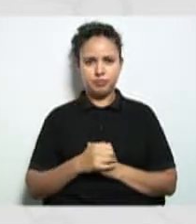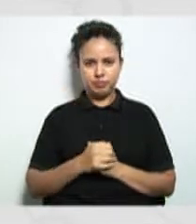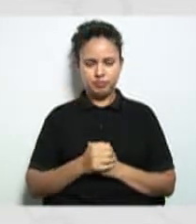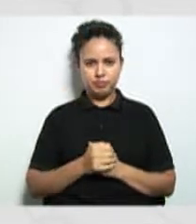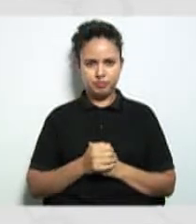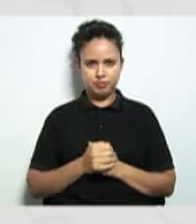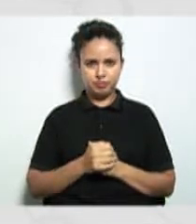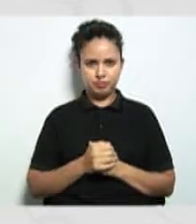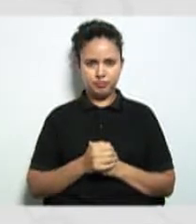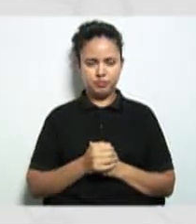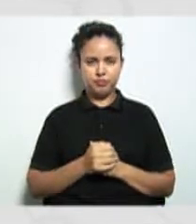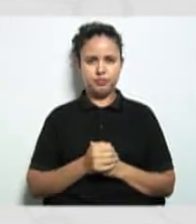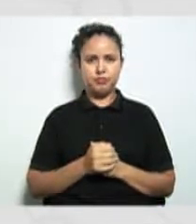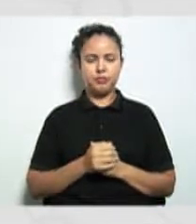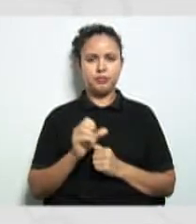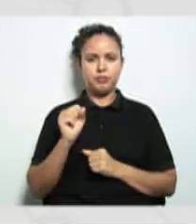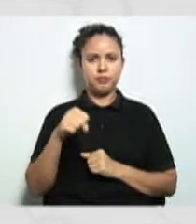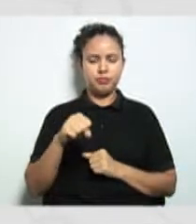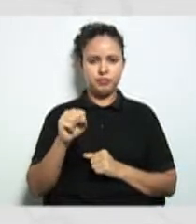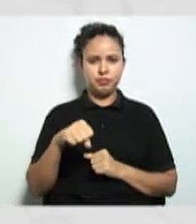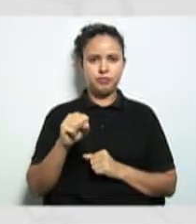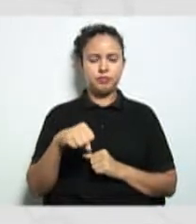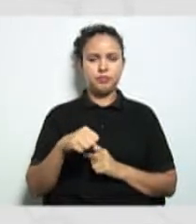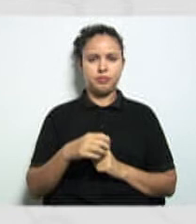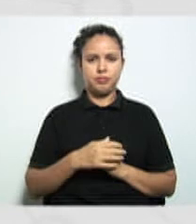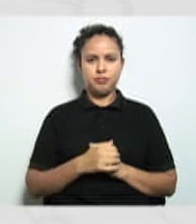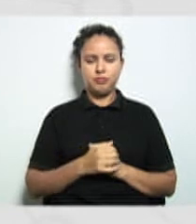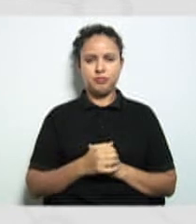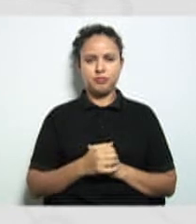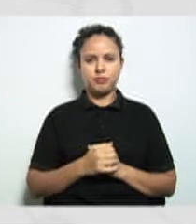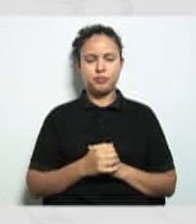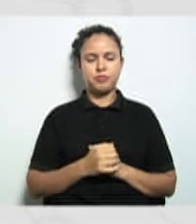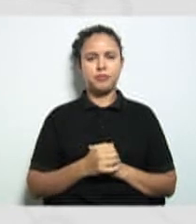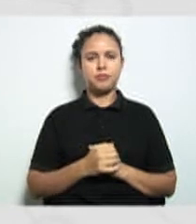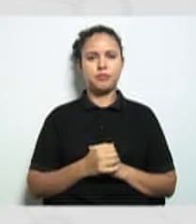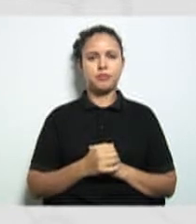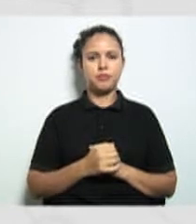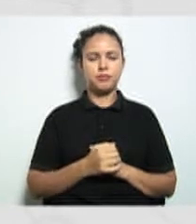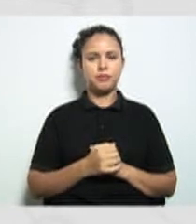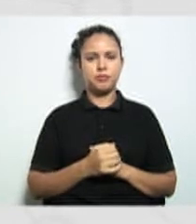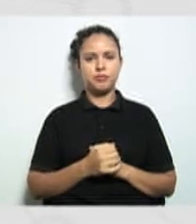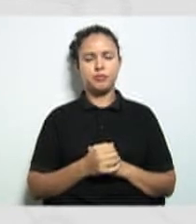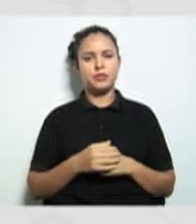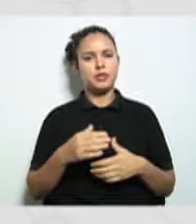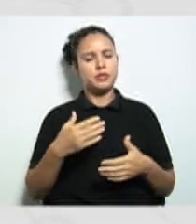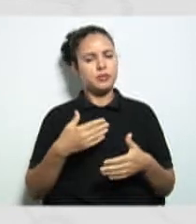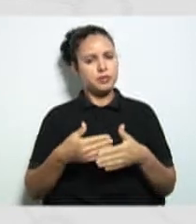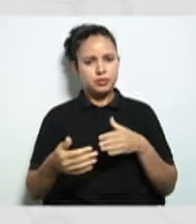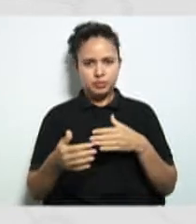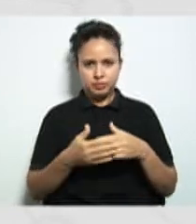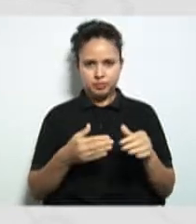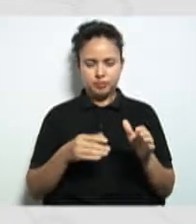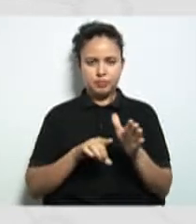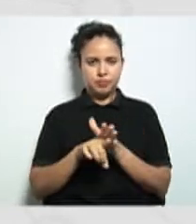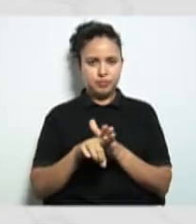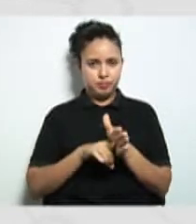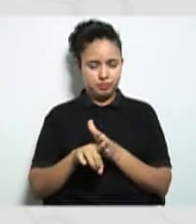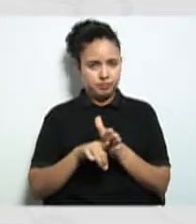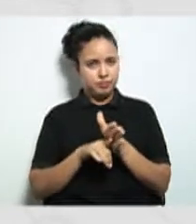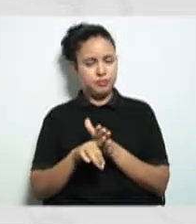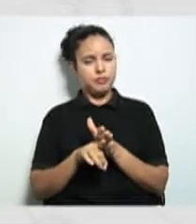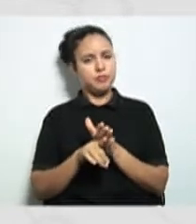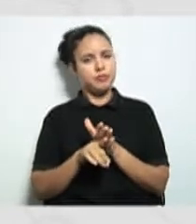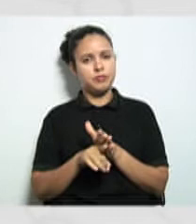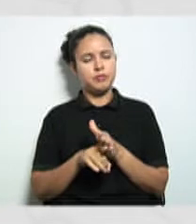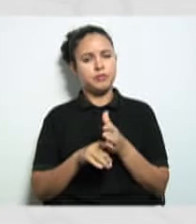Então, ela é falsa. Muito excelente a explicação da professora, né? Qualquer ato de pesquisar é